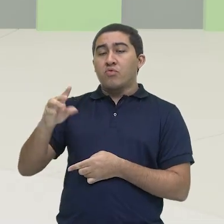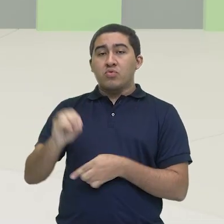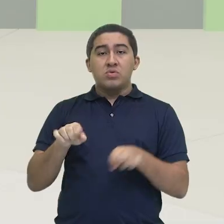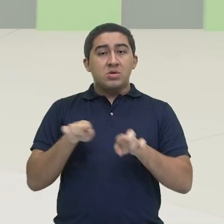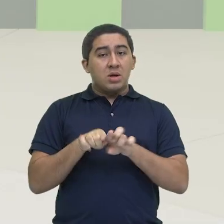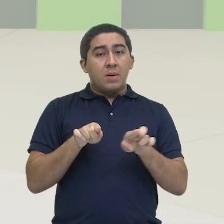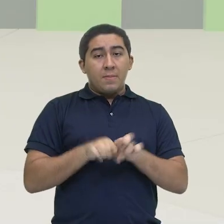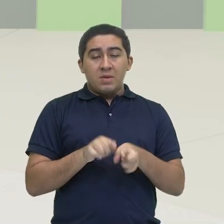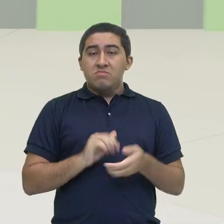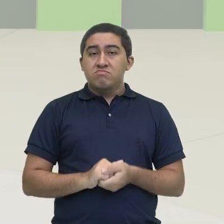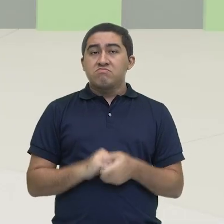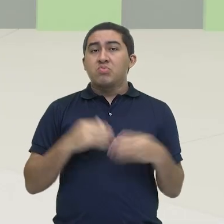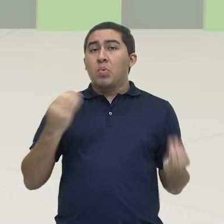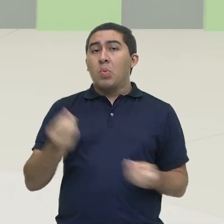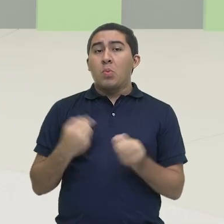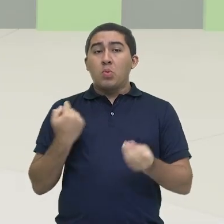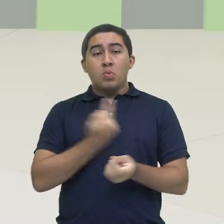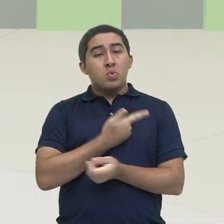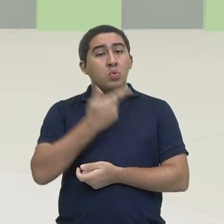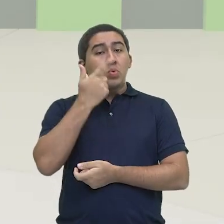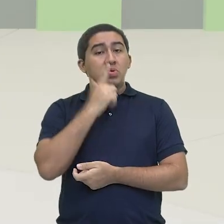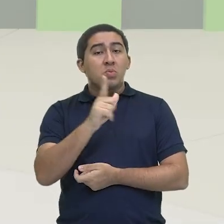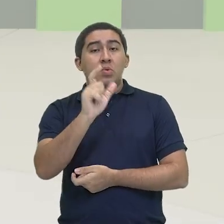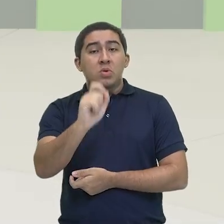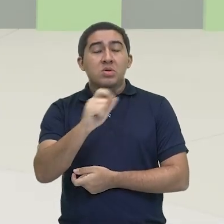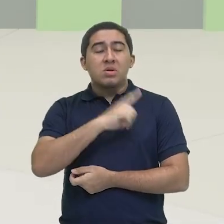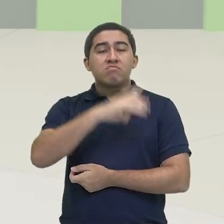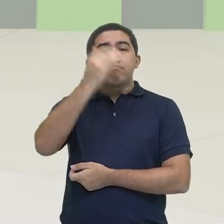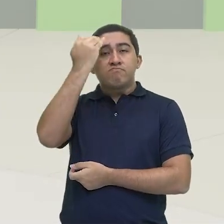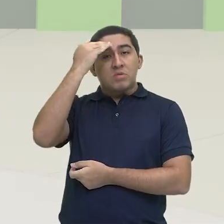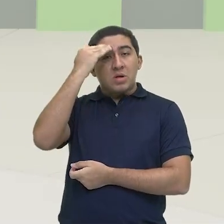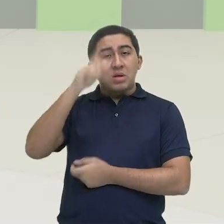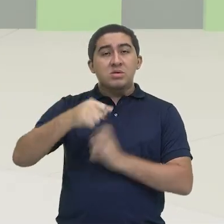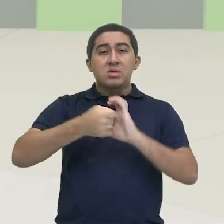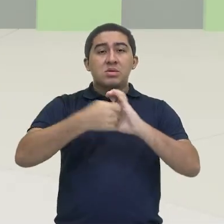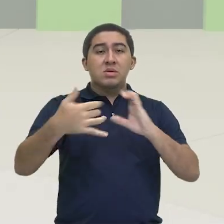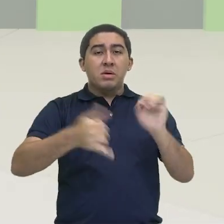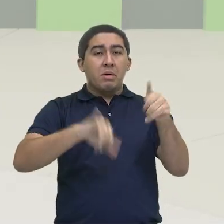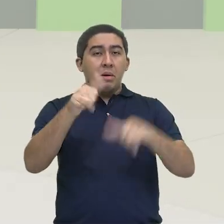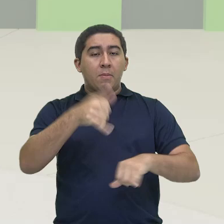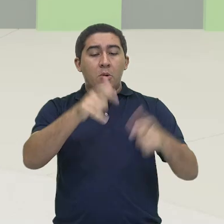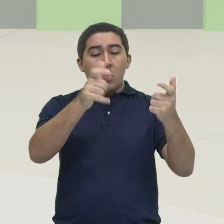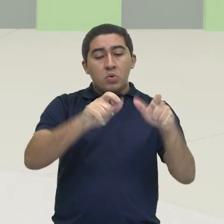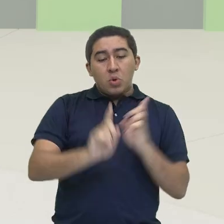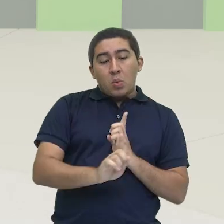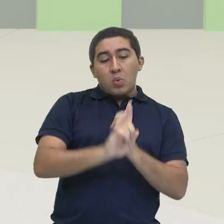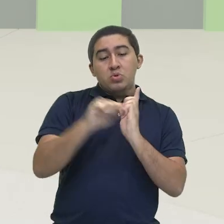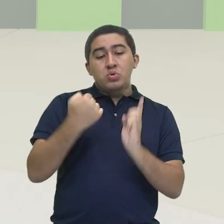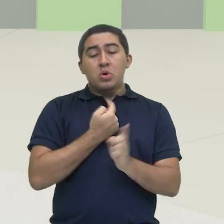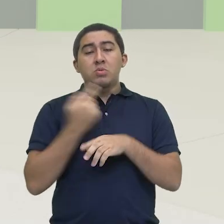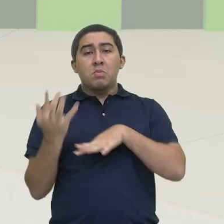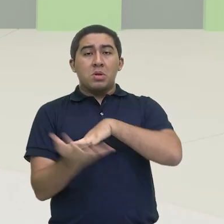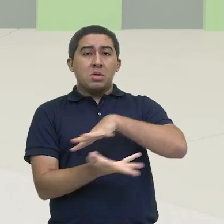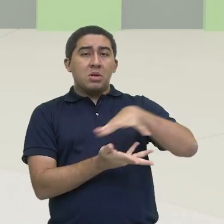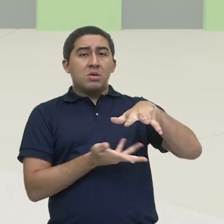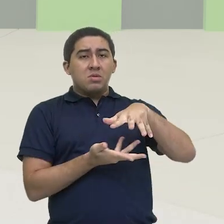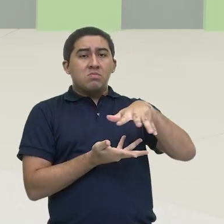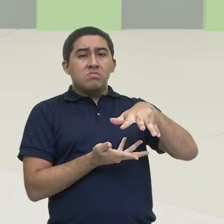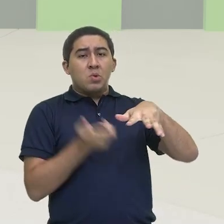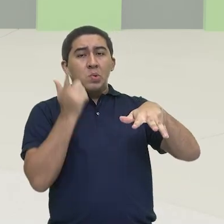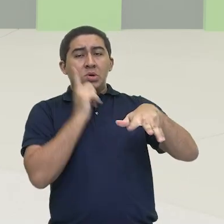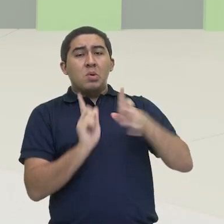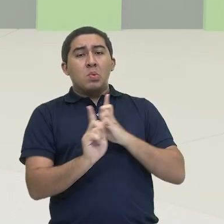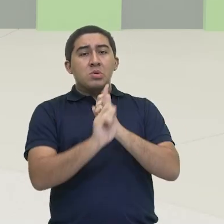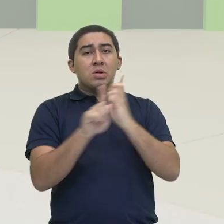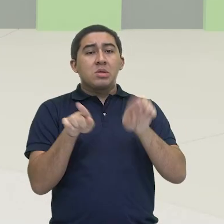enxofre. Onde será que a gente consegue encontrar esses elementos químicos, né, no nosso planeta? Será que a gente consegue encontrar eles